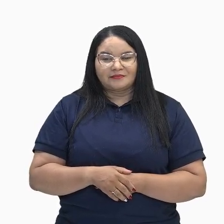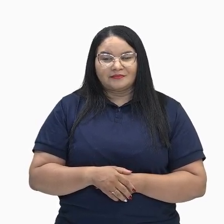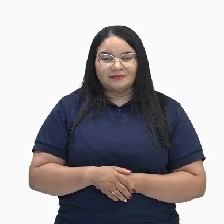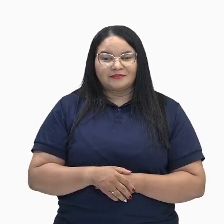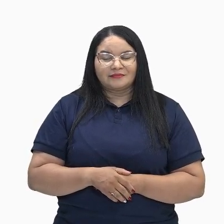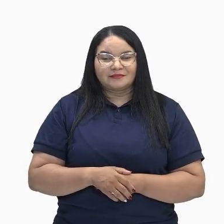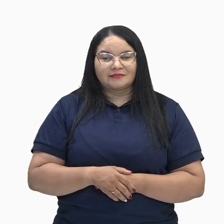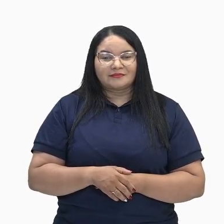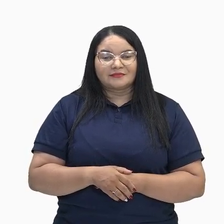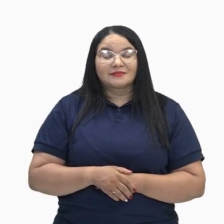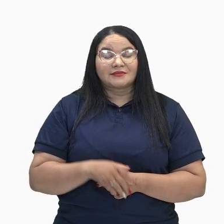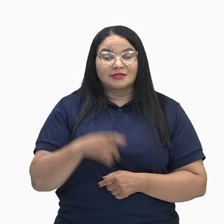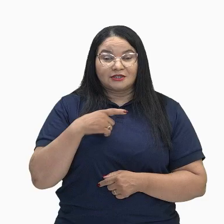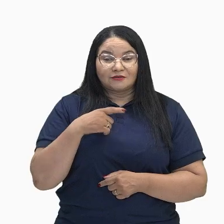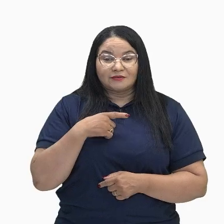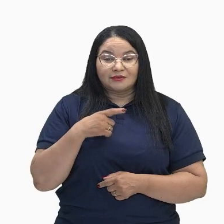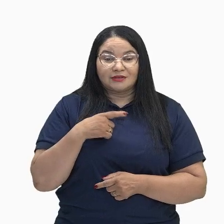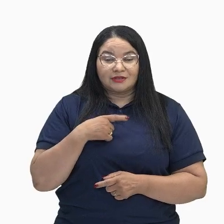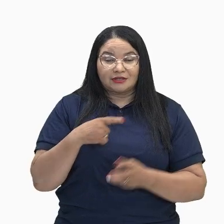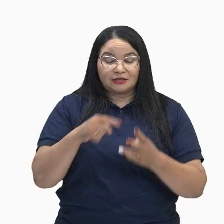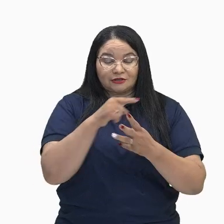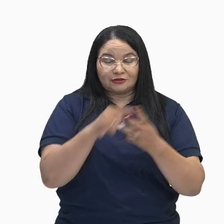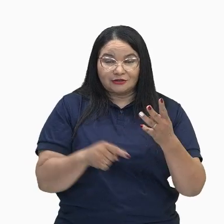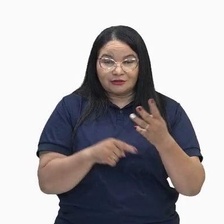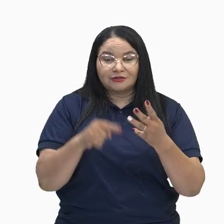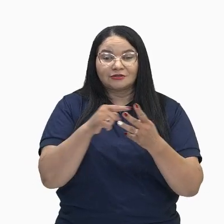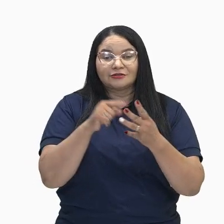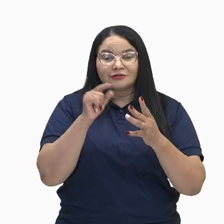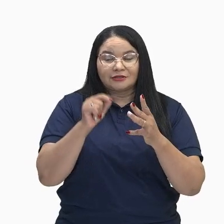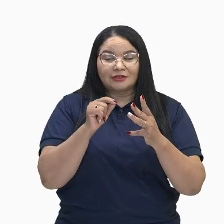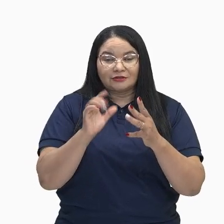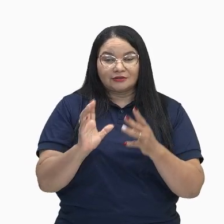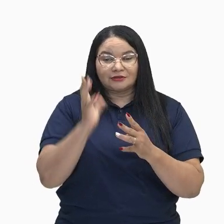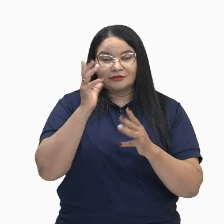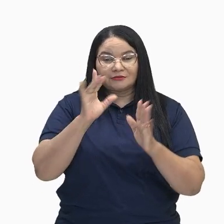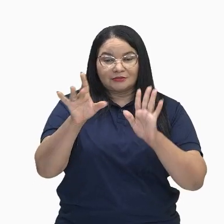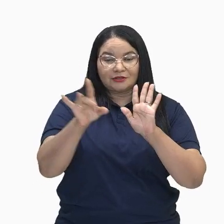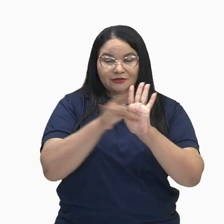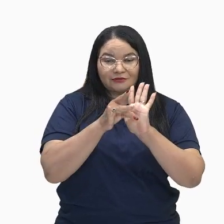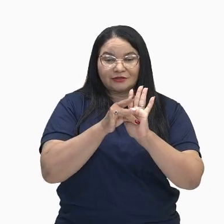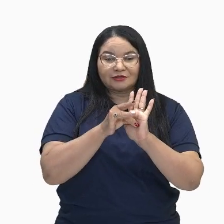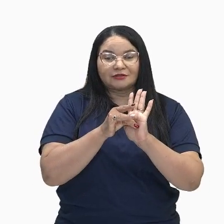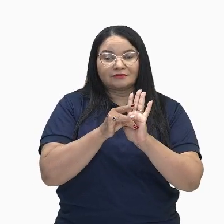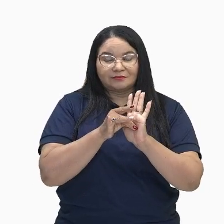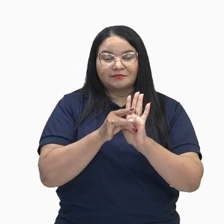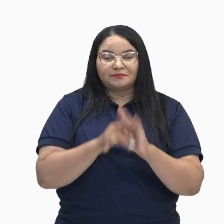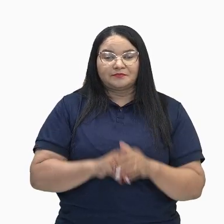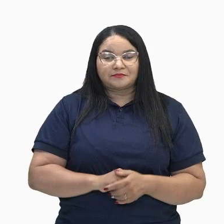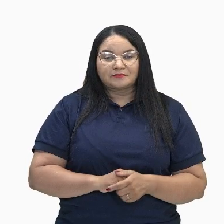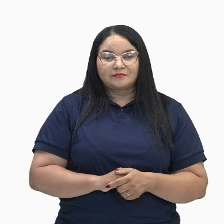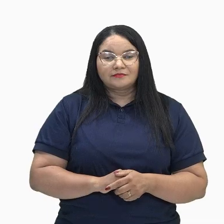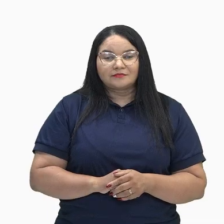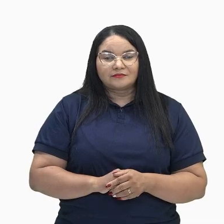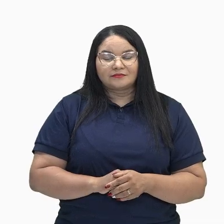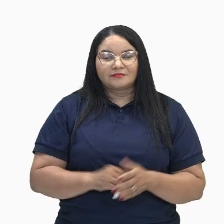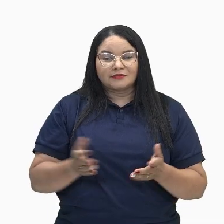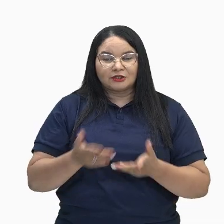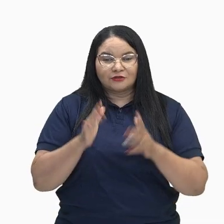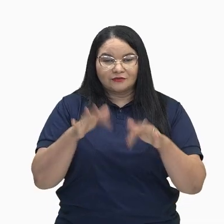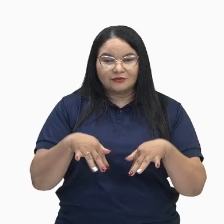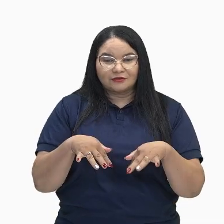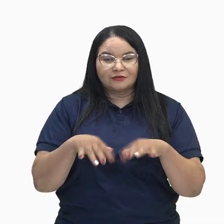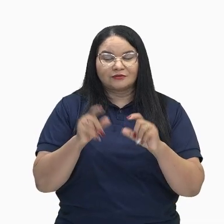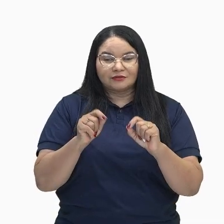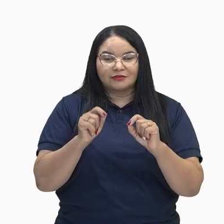há essas 3 passagens, né, da personificação nesse poema. E, por último, nós temos o